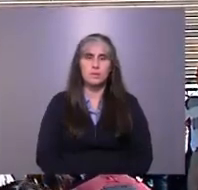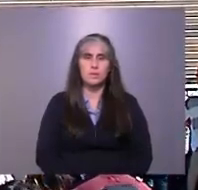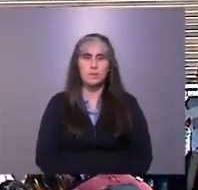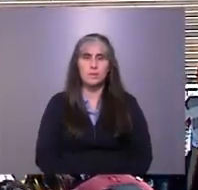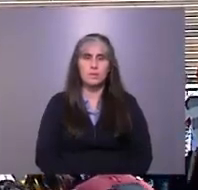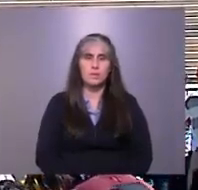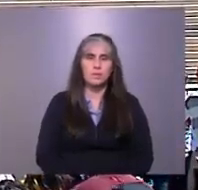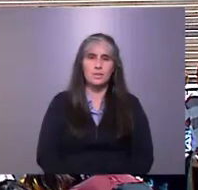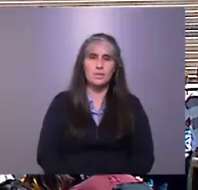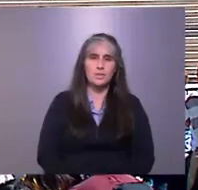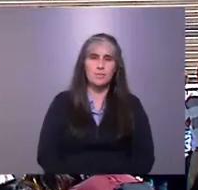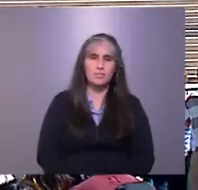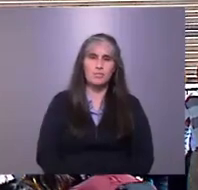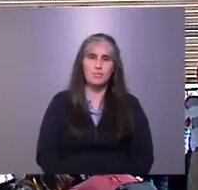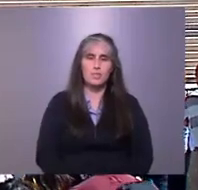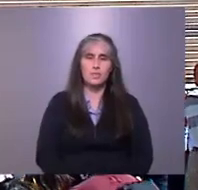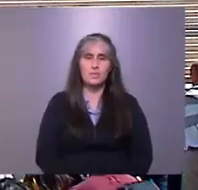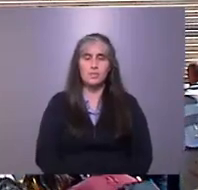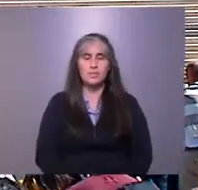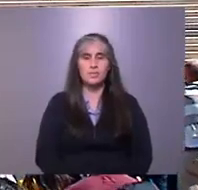Cantemos, glorificando o seu nome.